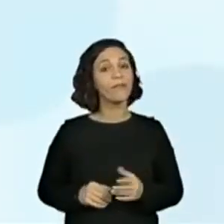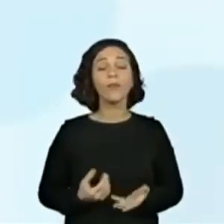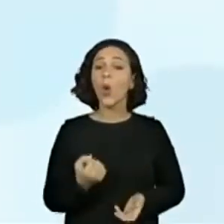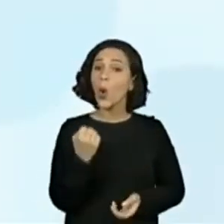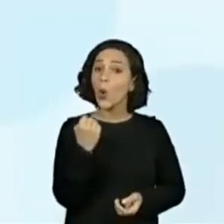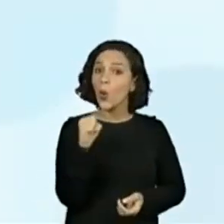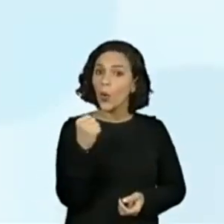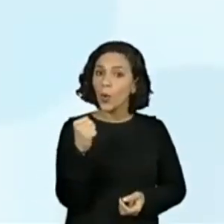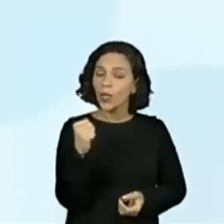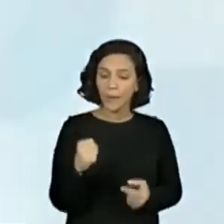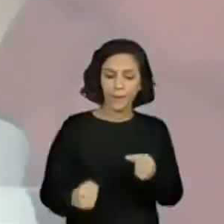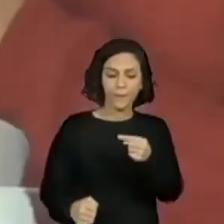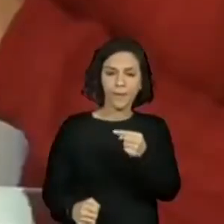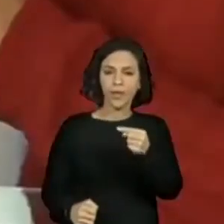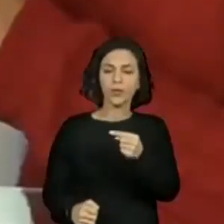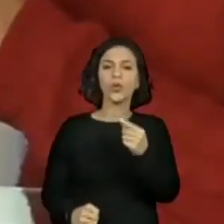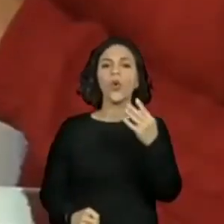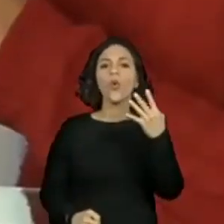8 menos o 4?